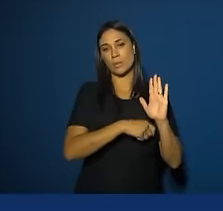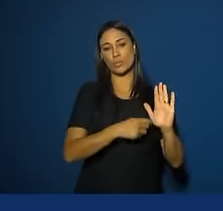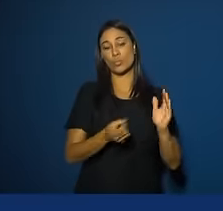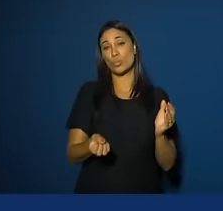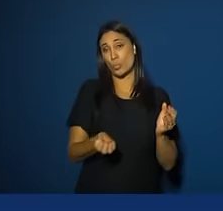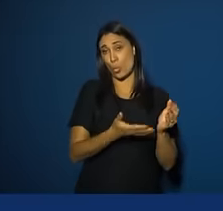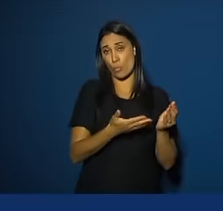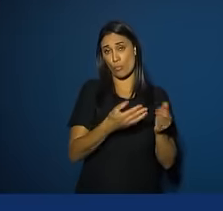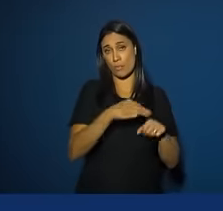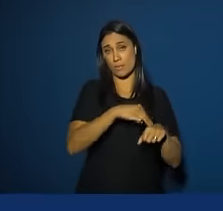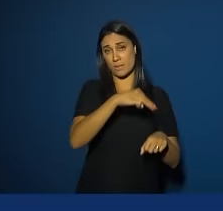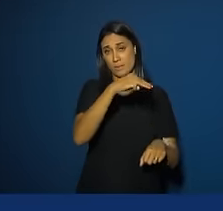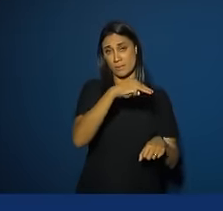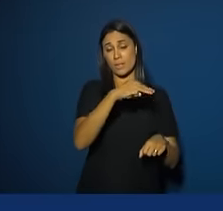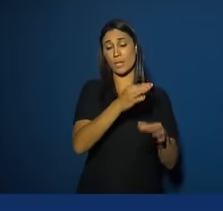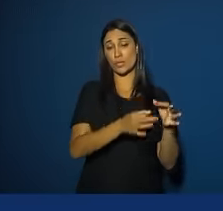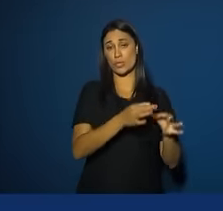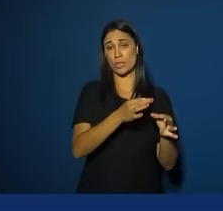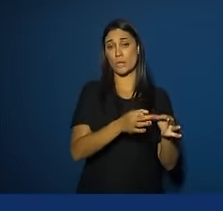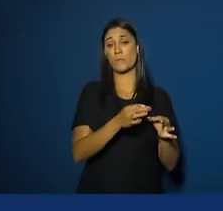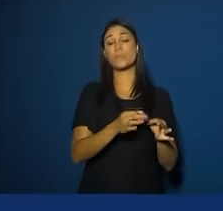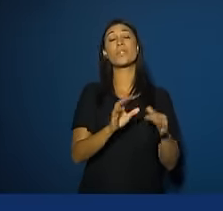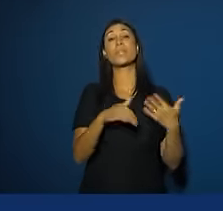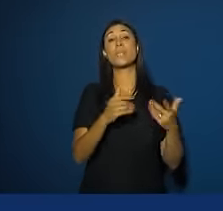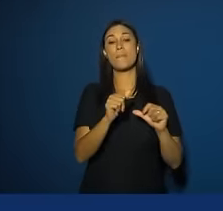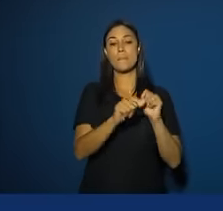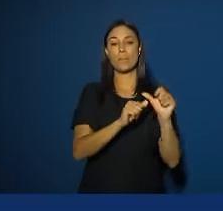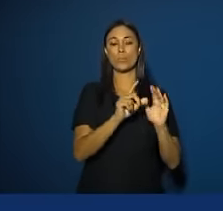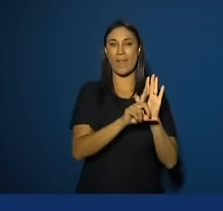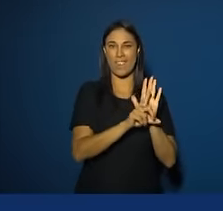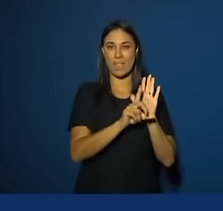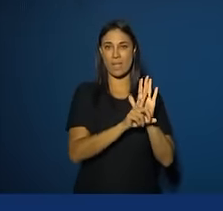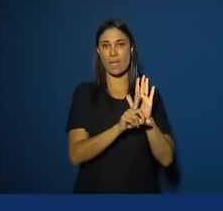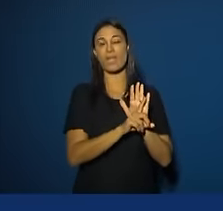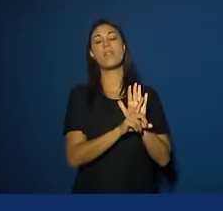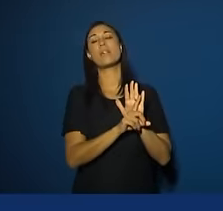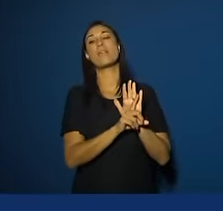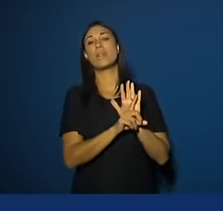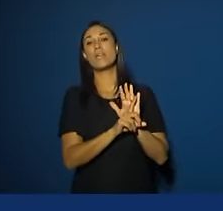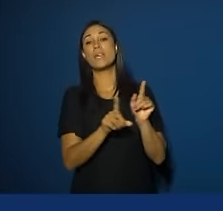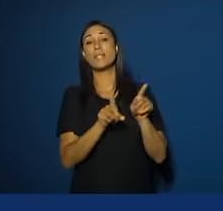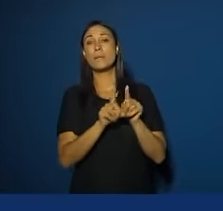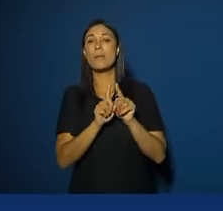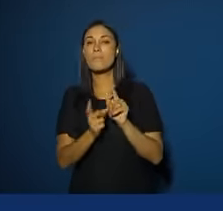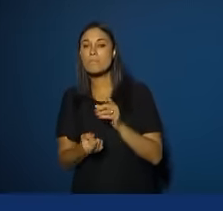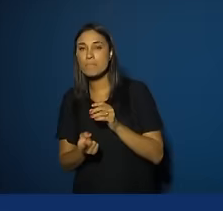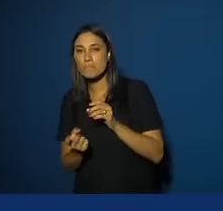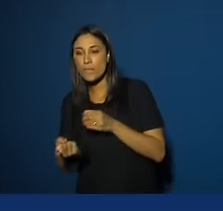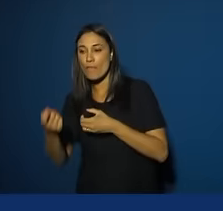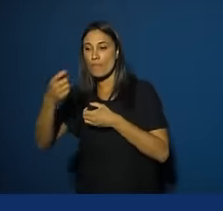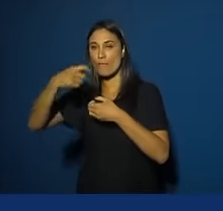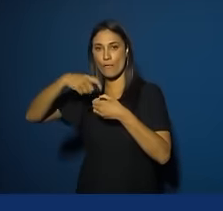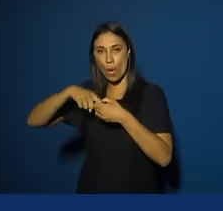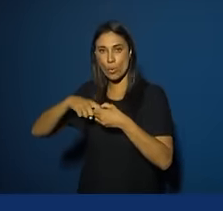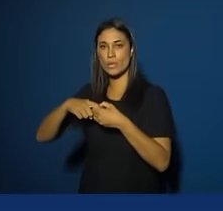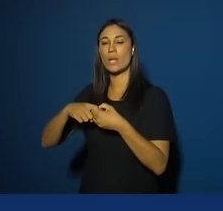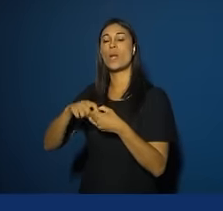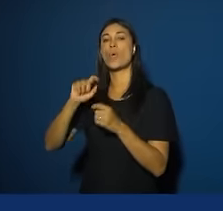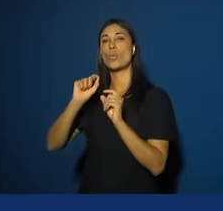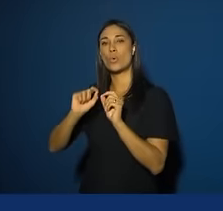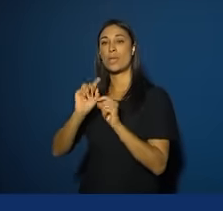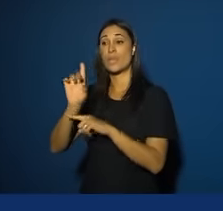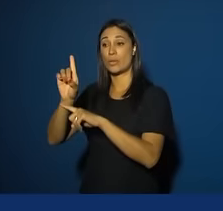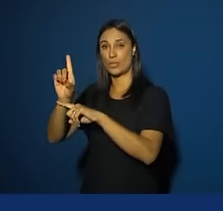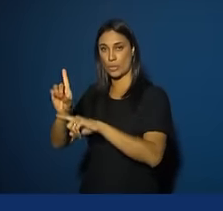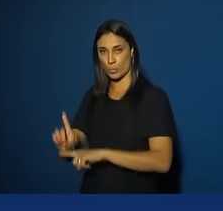Justiça Quando ele estava no STF e que muda a lei das estatais e retorna a possibilidade de que as nomeações em